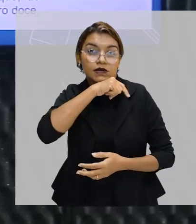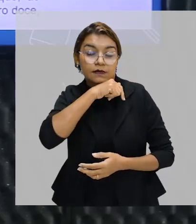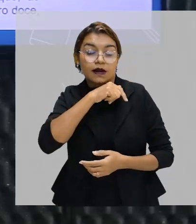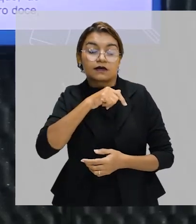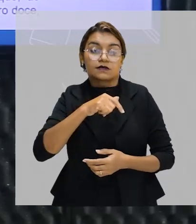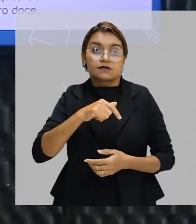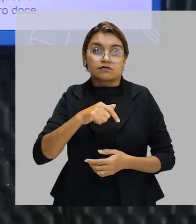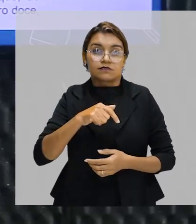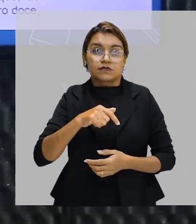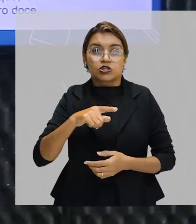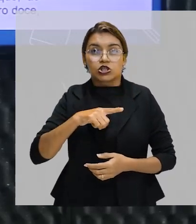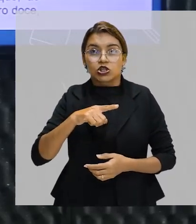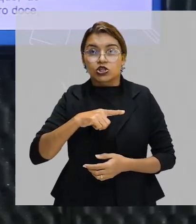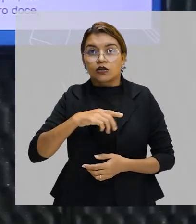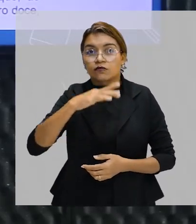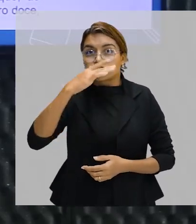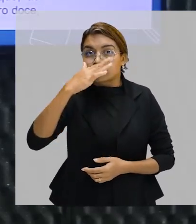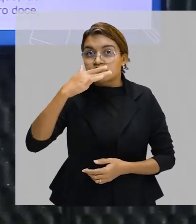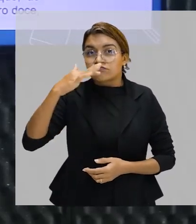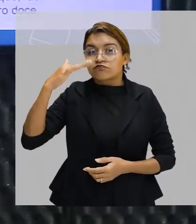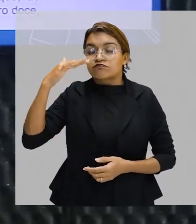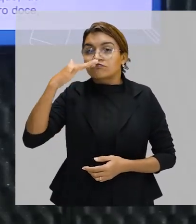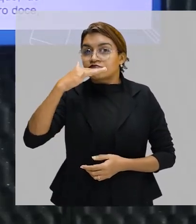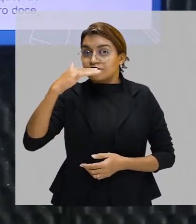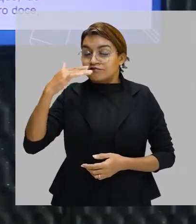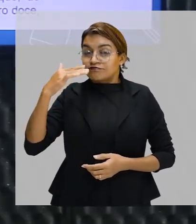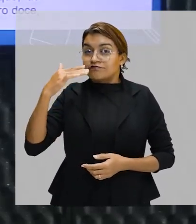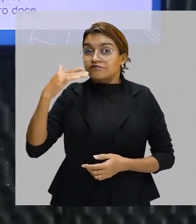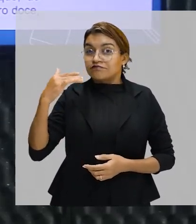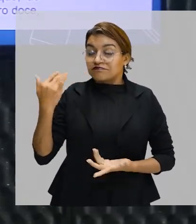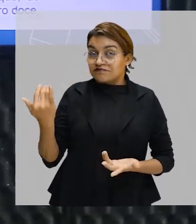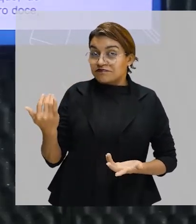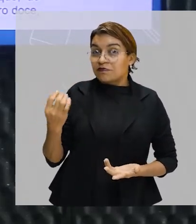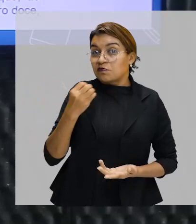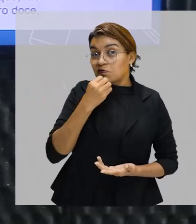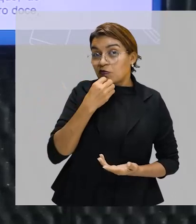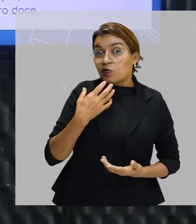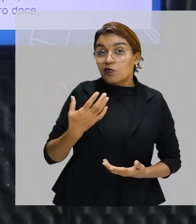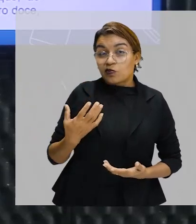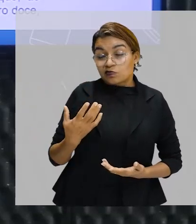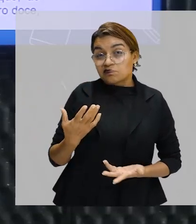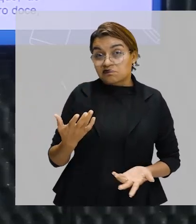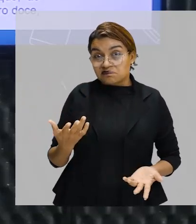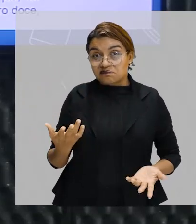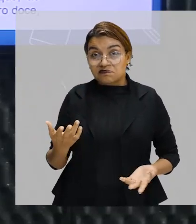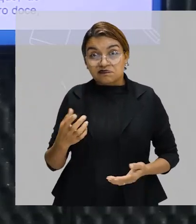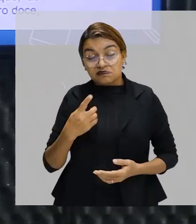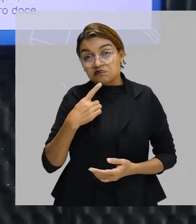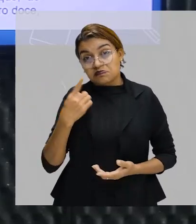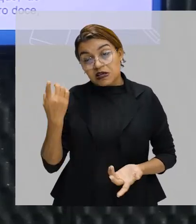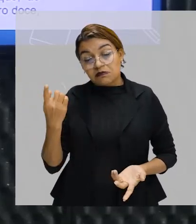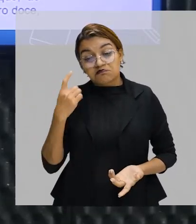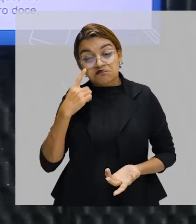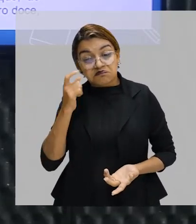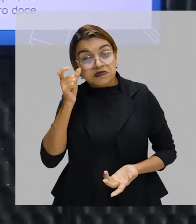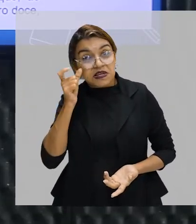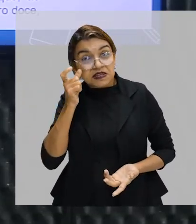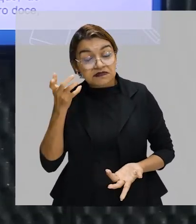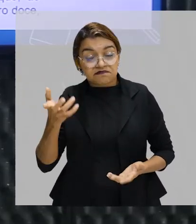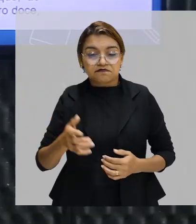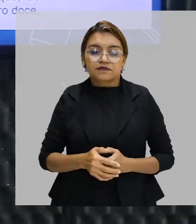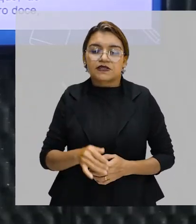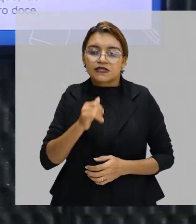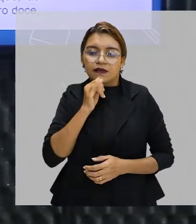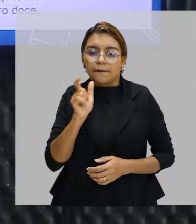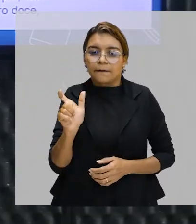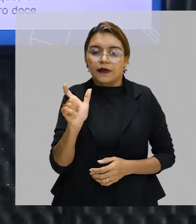né, um cheiro muito interessante, um odor muito interessante, certo? A palavra perfume